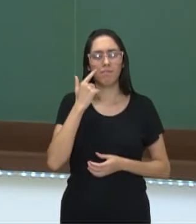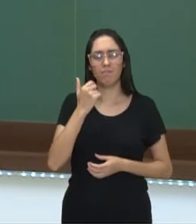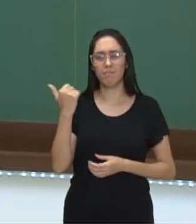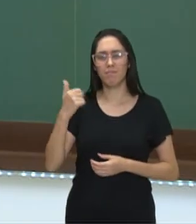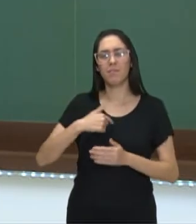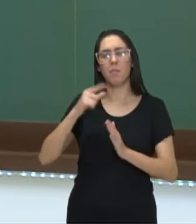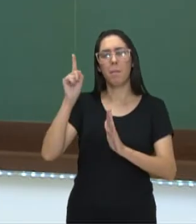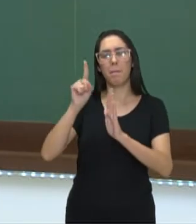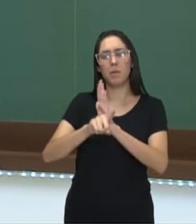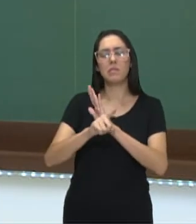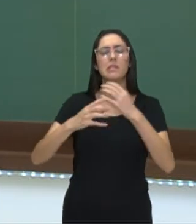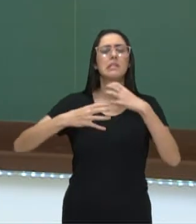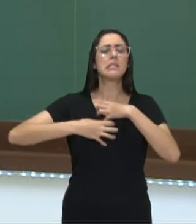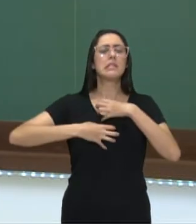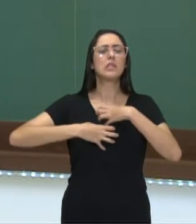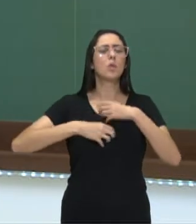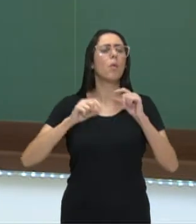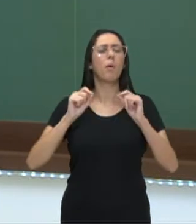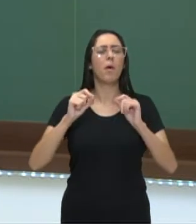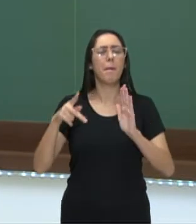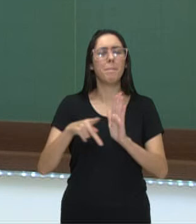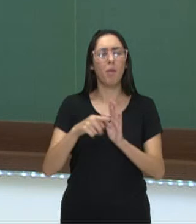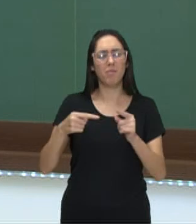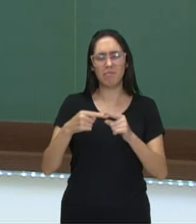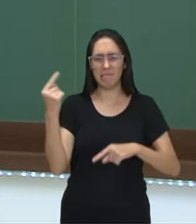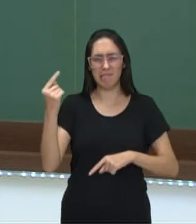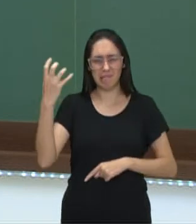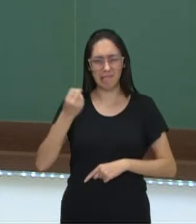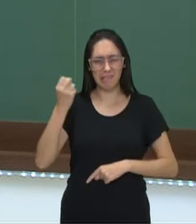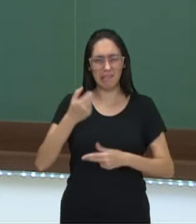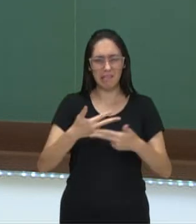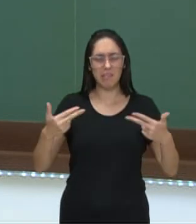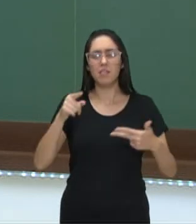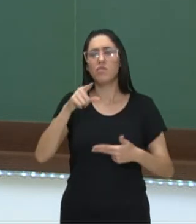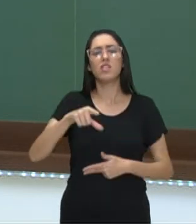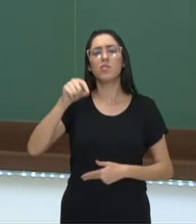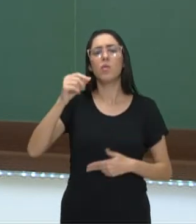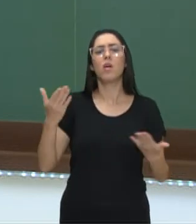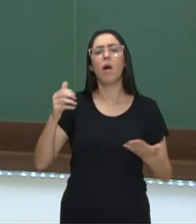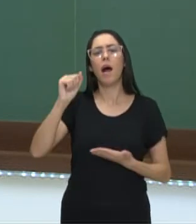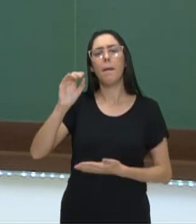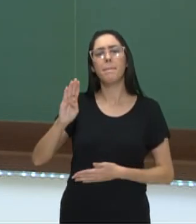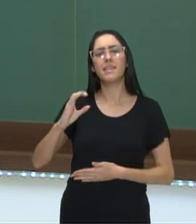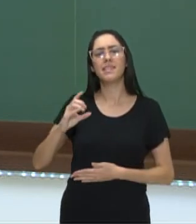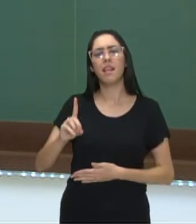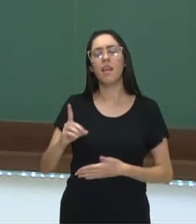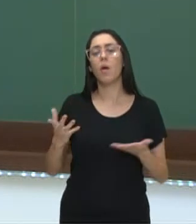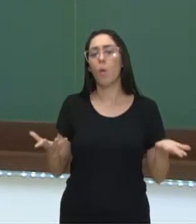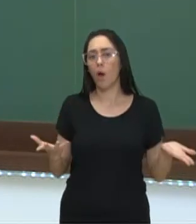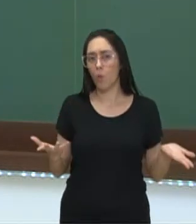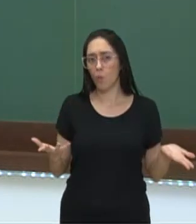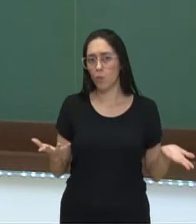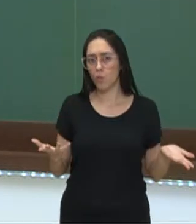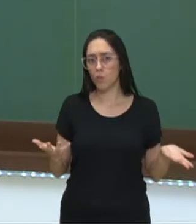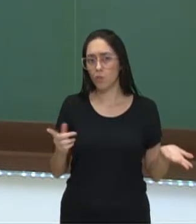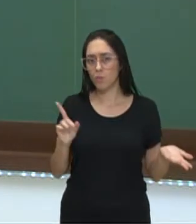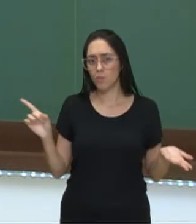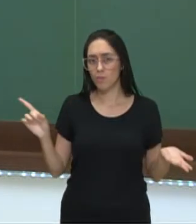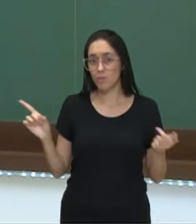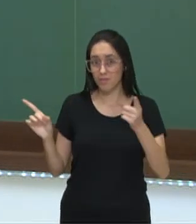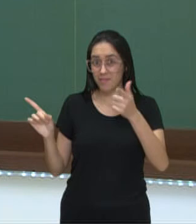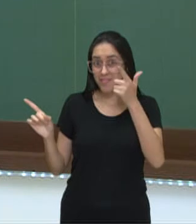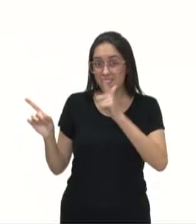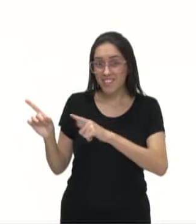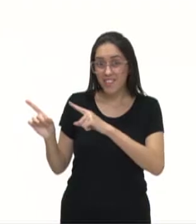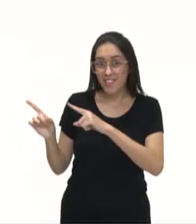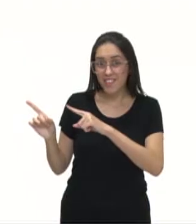um sintoma. Quais são os sintomas da intolerância à lactose? Você marcou o quê? A, B, C ou D? Você acertou, se